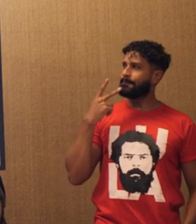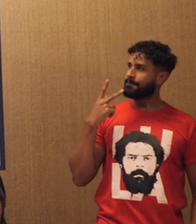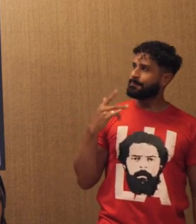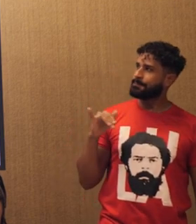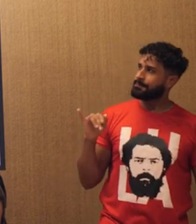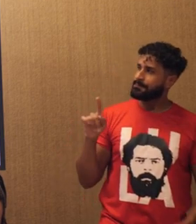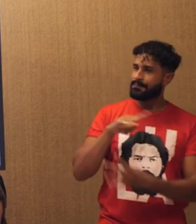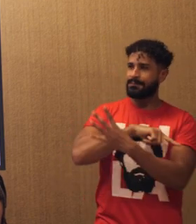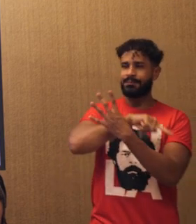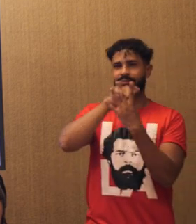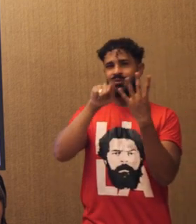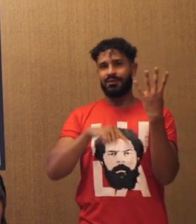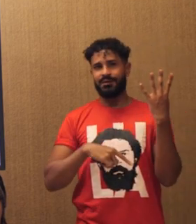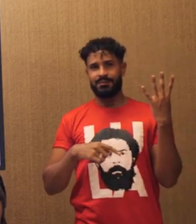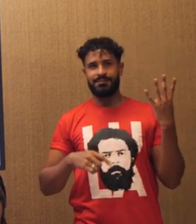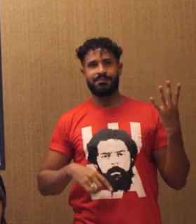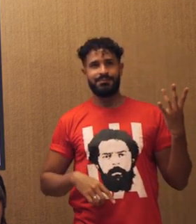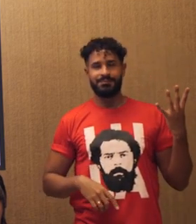quatro.